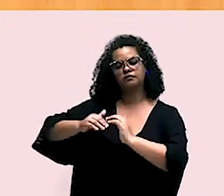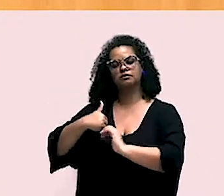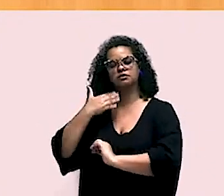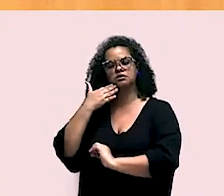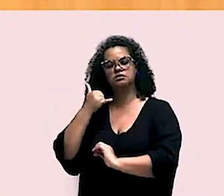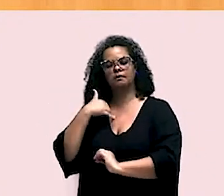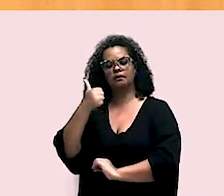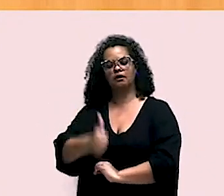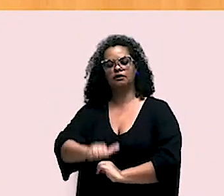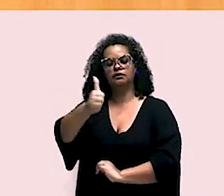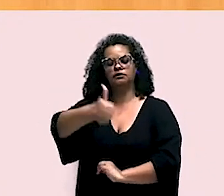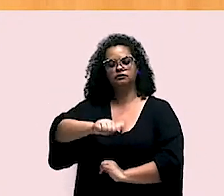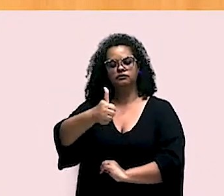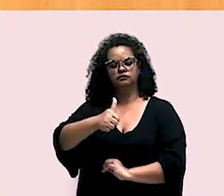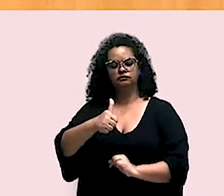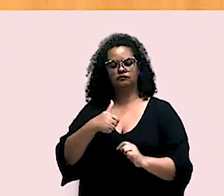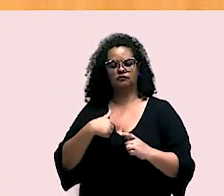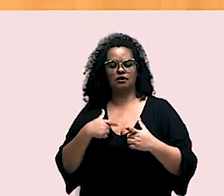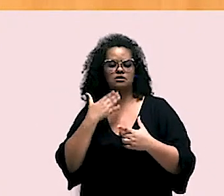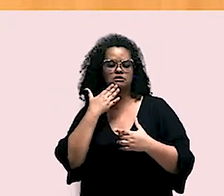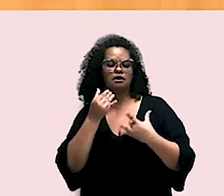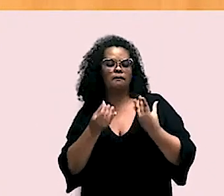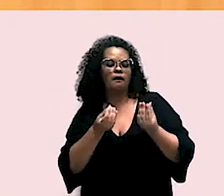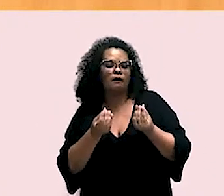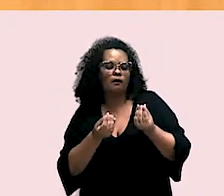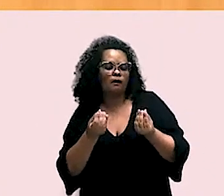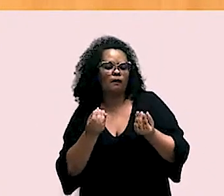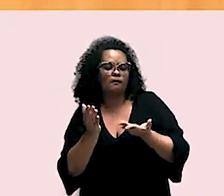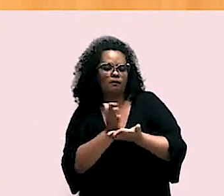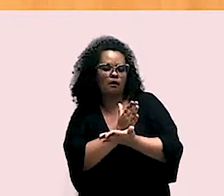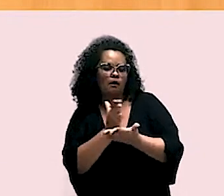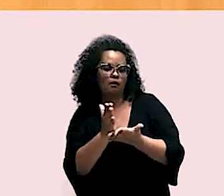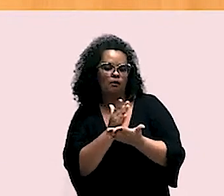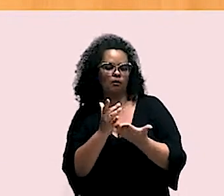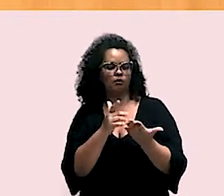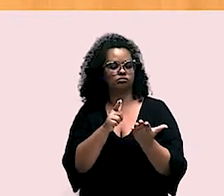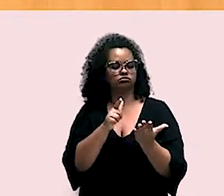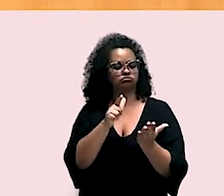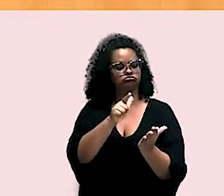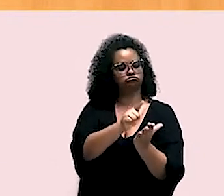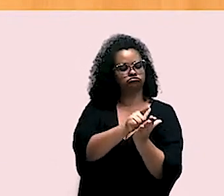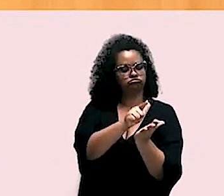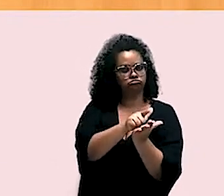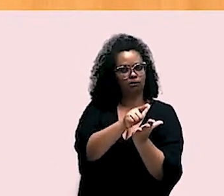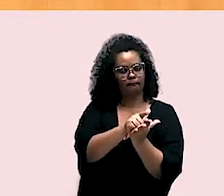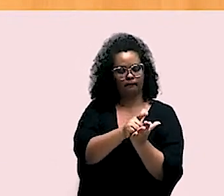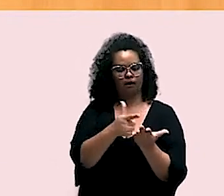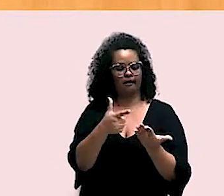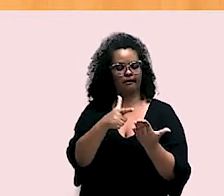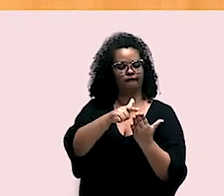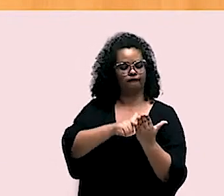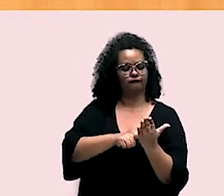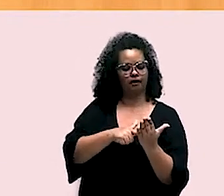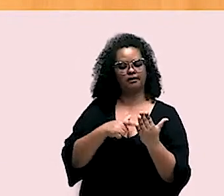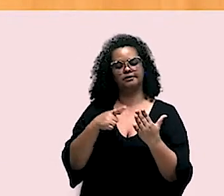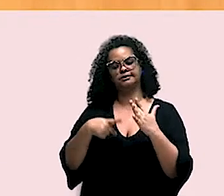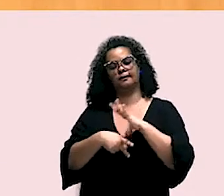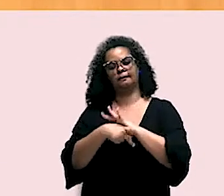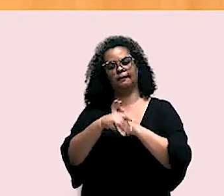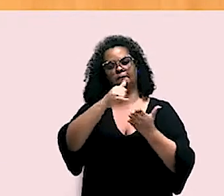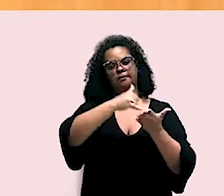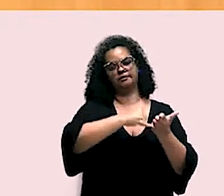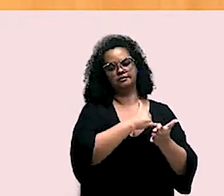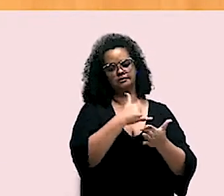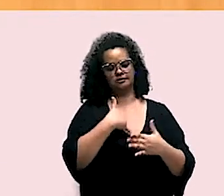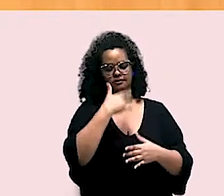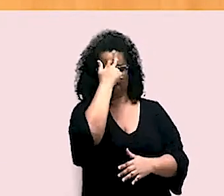uma análise qualitativa, né, por amostragem de alguns prontuários clínicos, históricos clínicos de gestantes e crianças